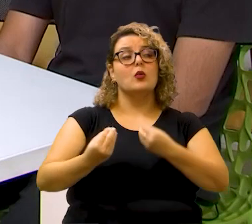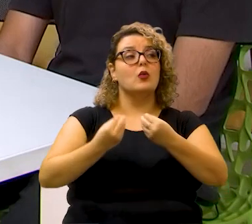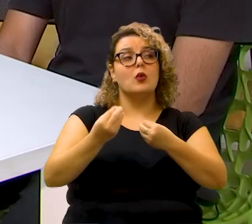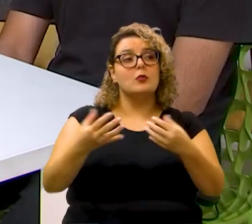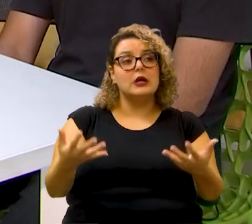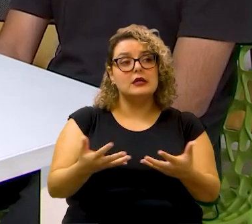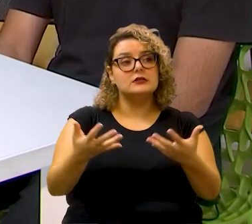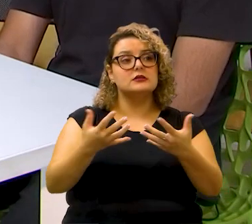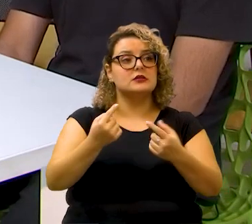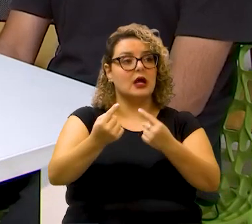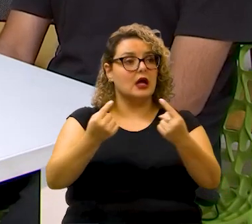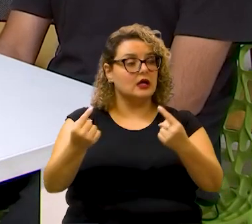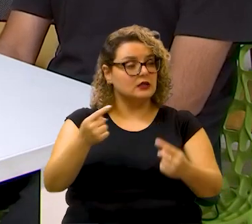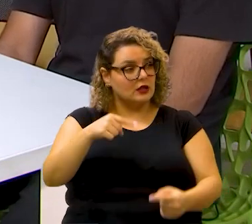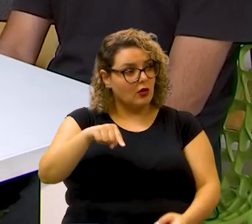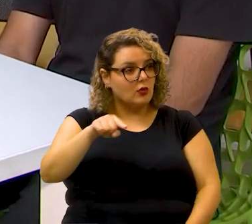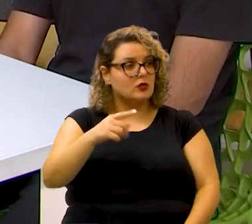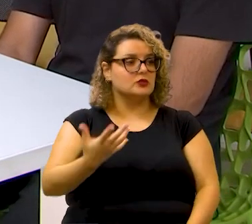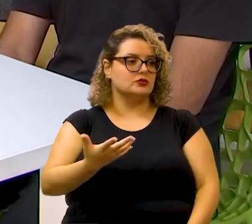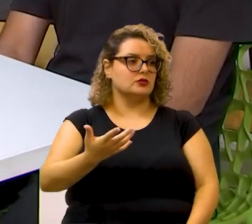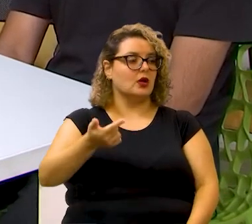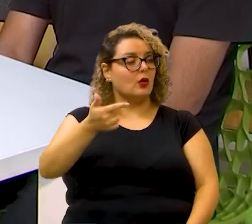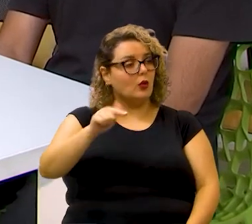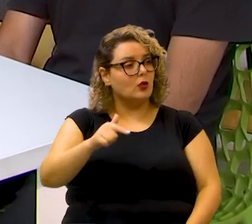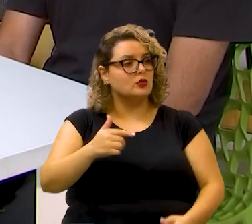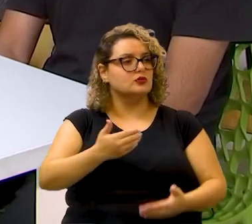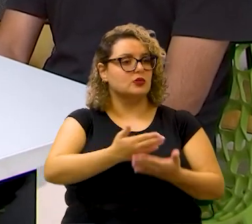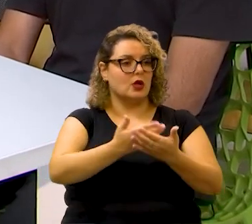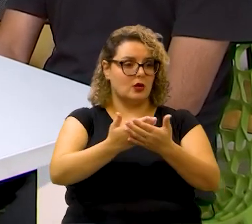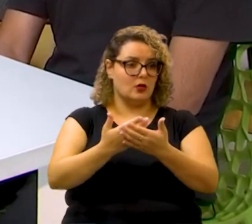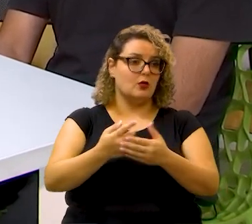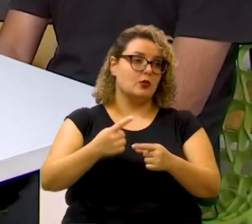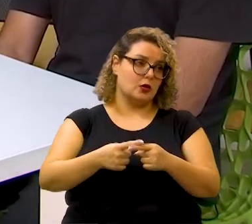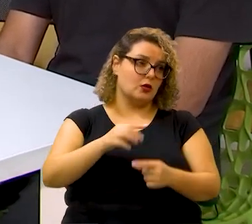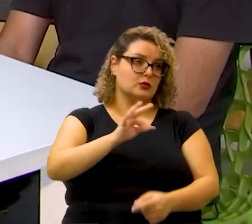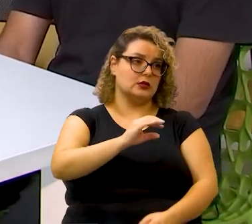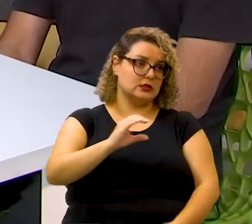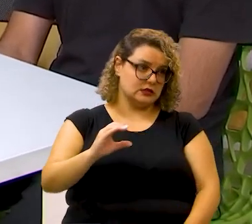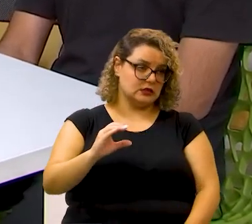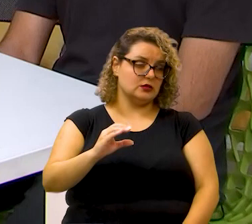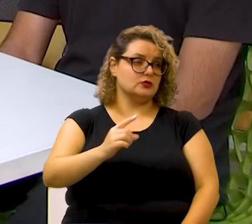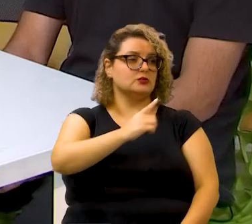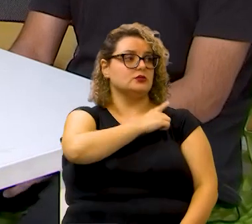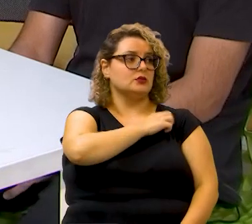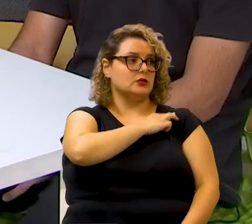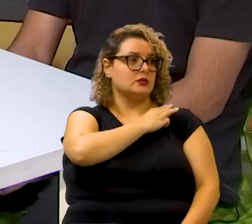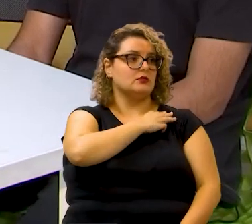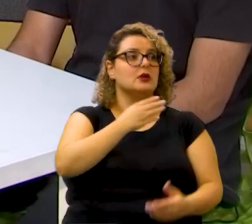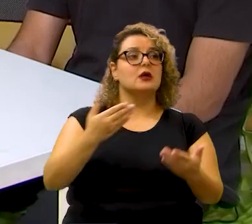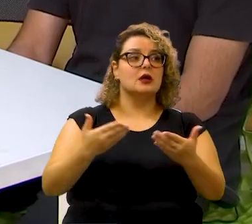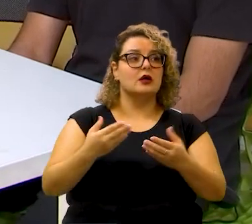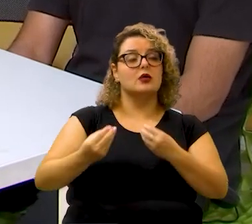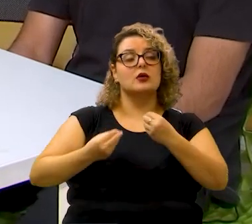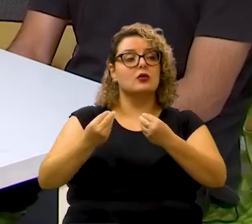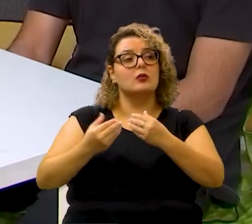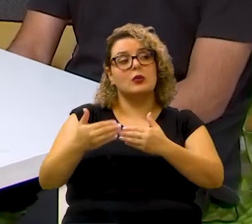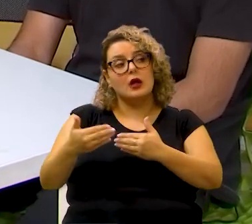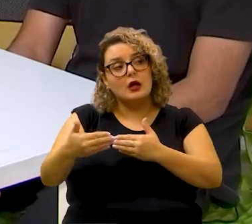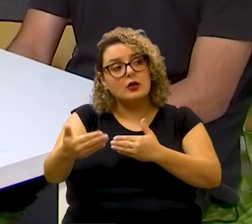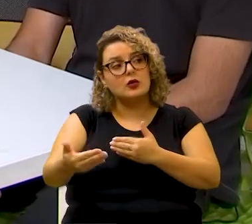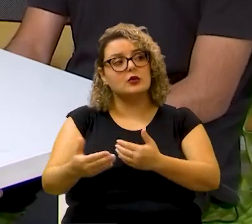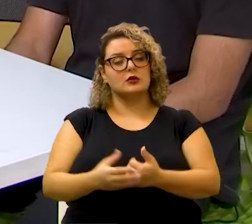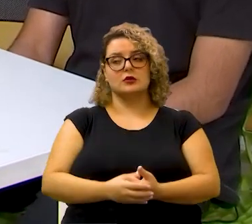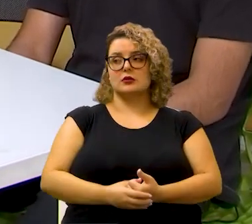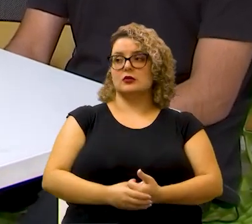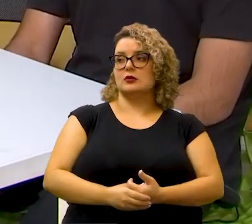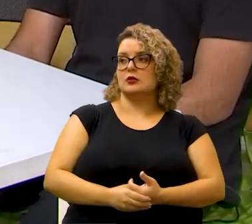que esse projeto incentivou, assim, cada um de vocês a dar sequência nos estudos, né? Que é o TCC do ensino médio. Isso. E agora, como é que é